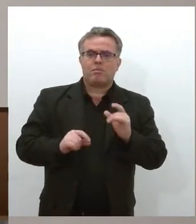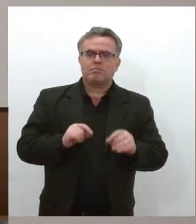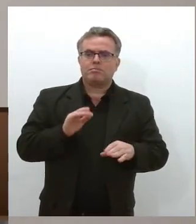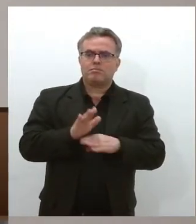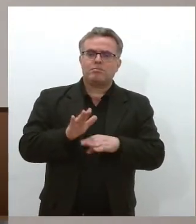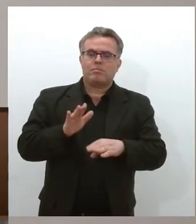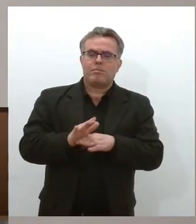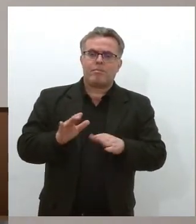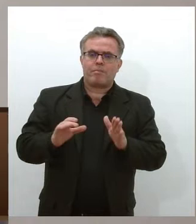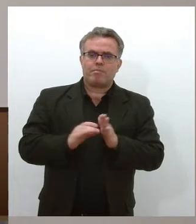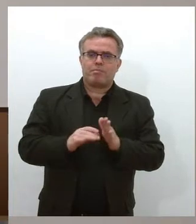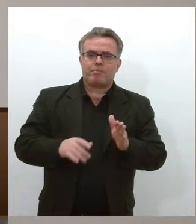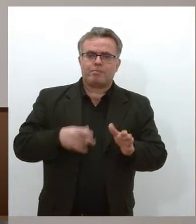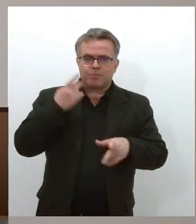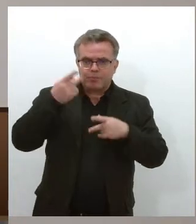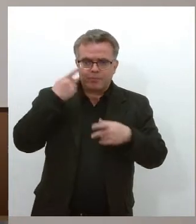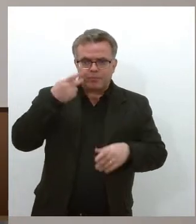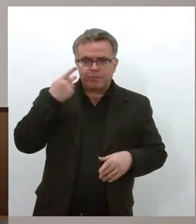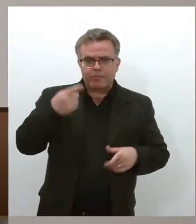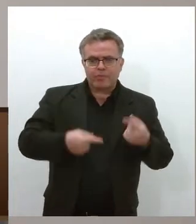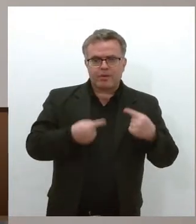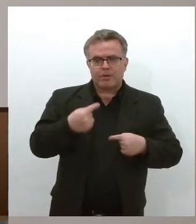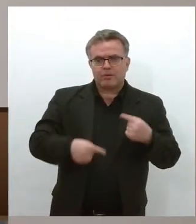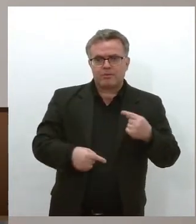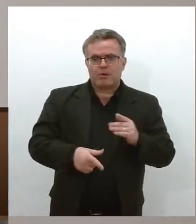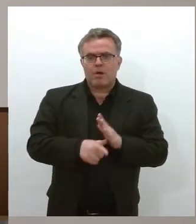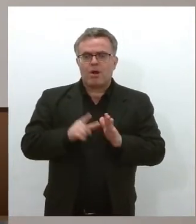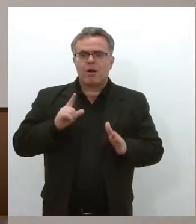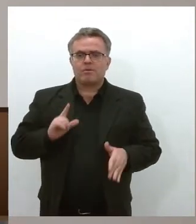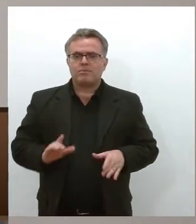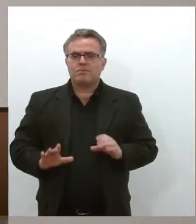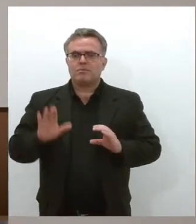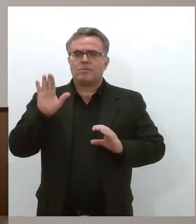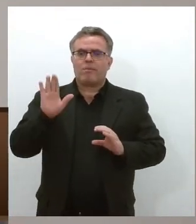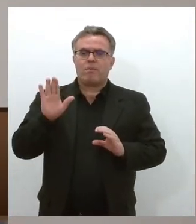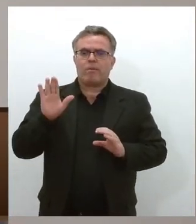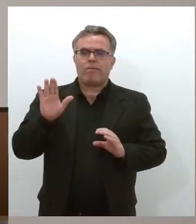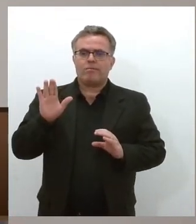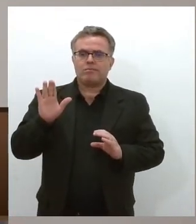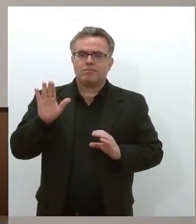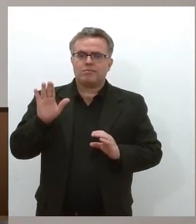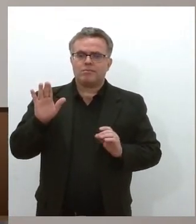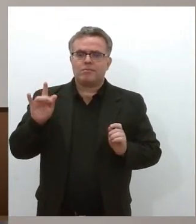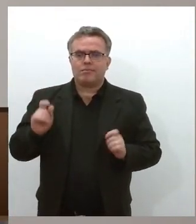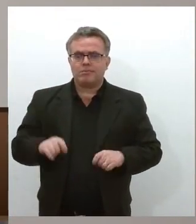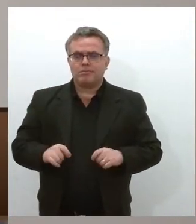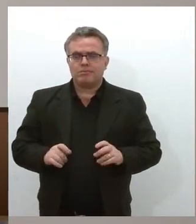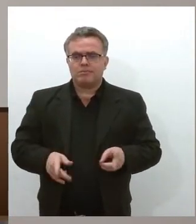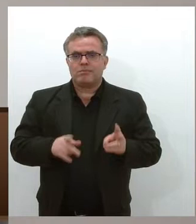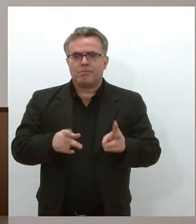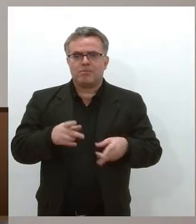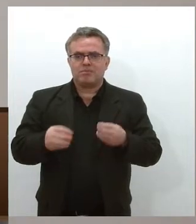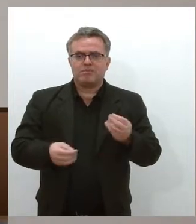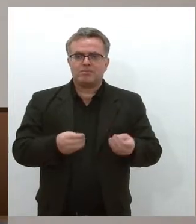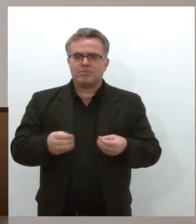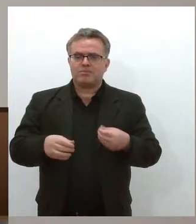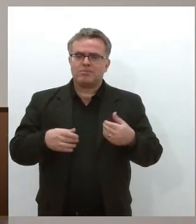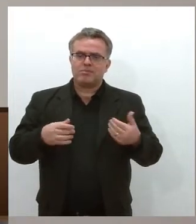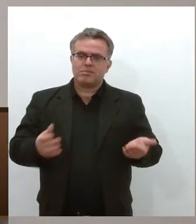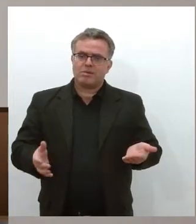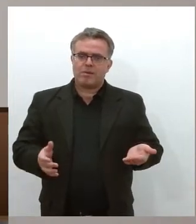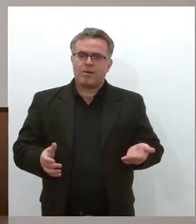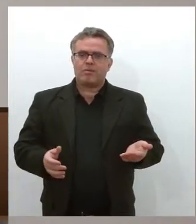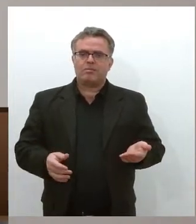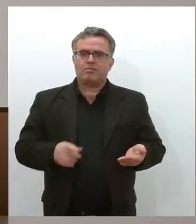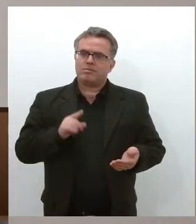fazendo política pública muito antes de ser uma candidata, muito antes de ser ali um nome nessa disputa, e mesmo assim ela